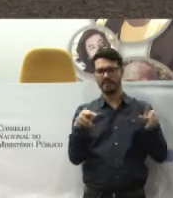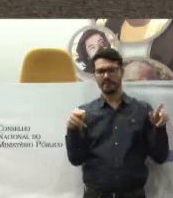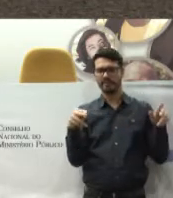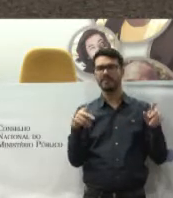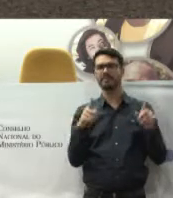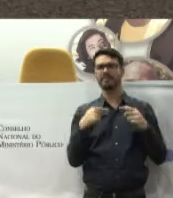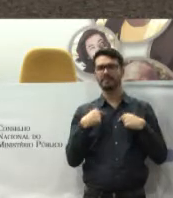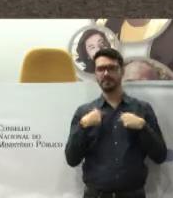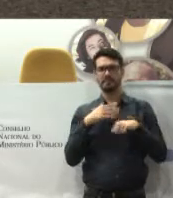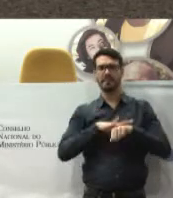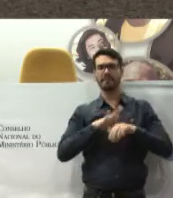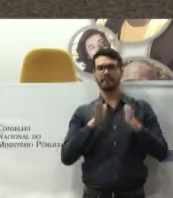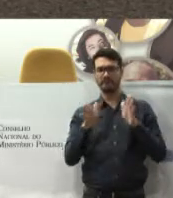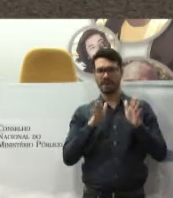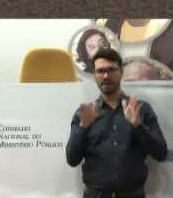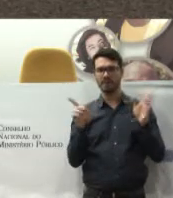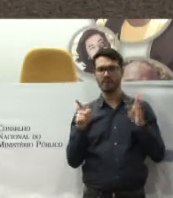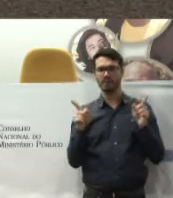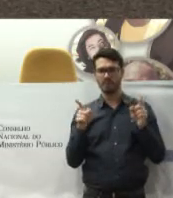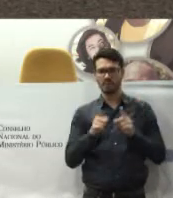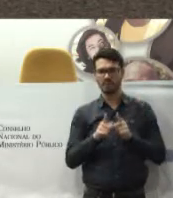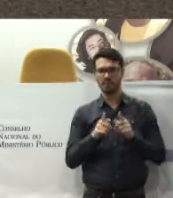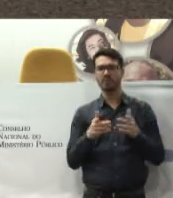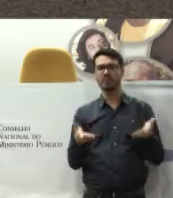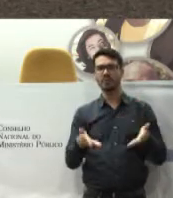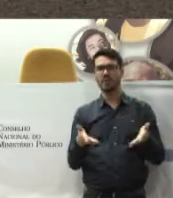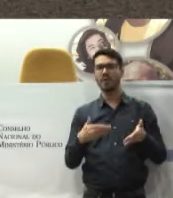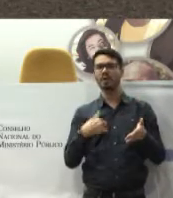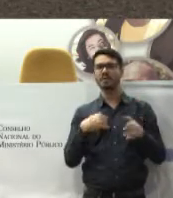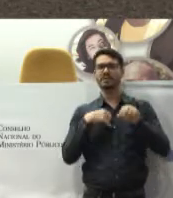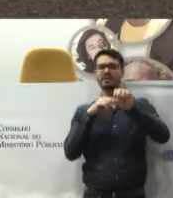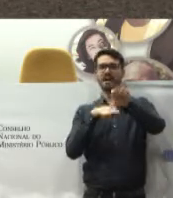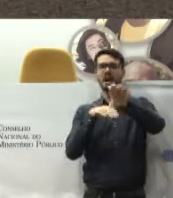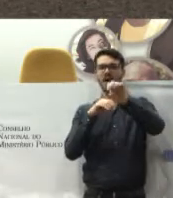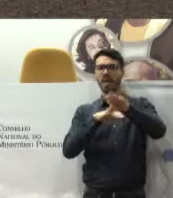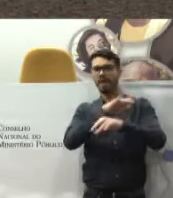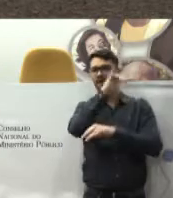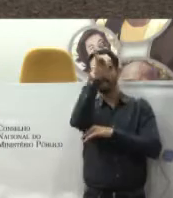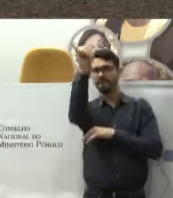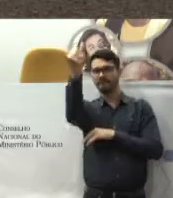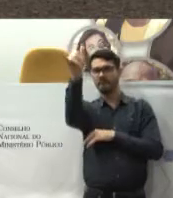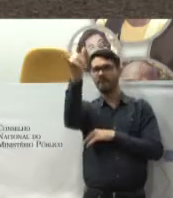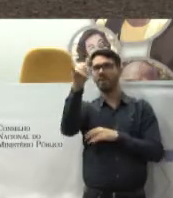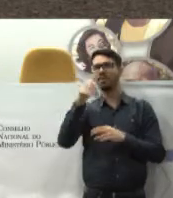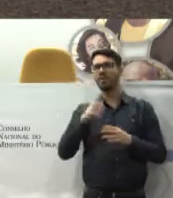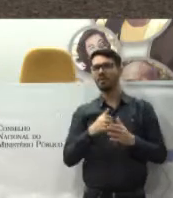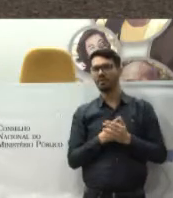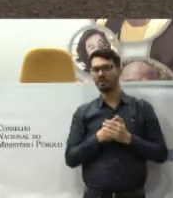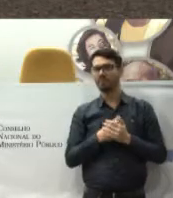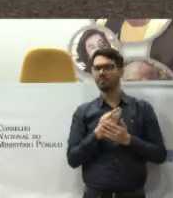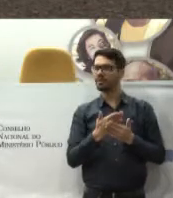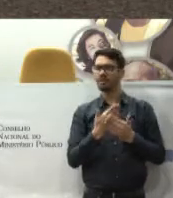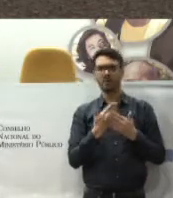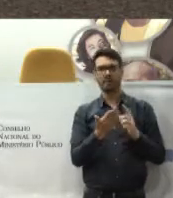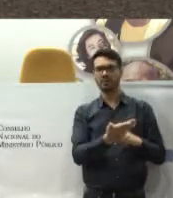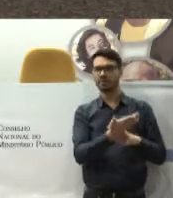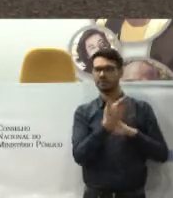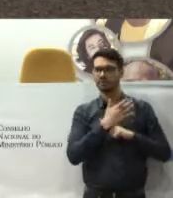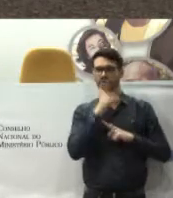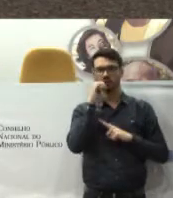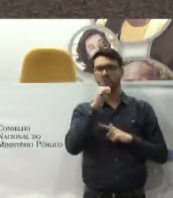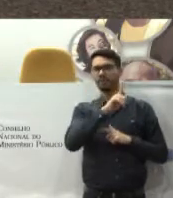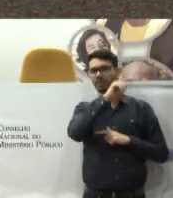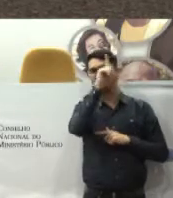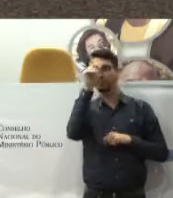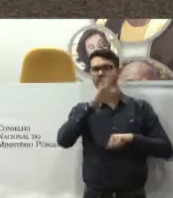porque o meu prazo aqui é curto, eu vou dar uma aula em Curitiba hoje à noite, e os voos não são muito favoráveis para que eu chegue lá